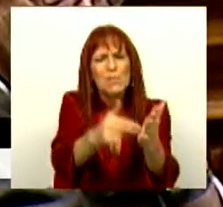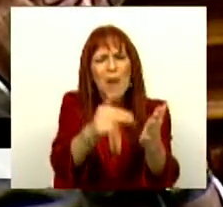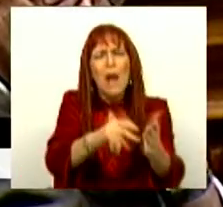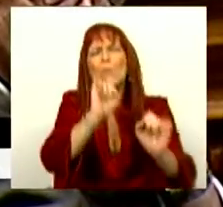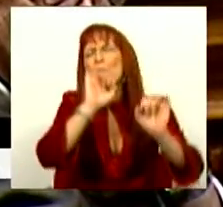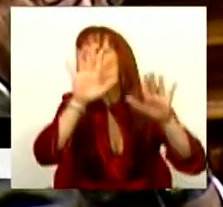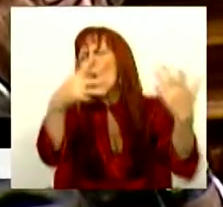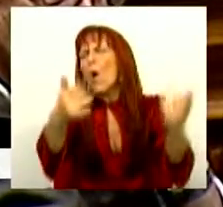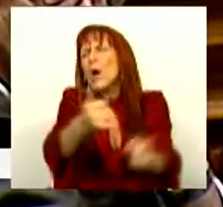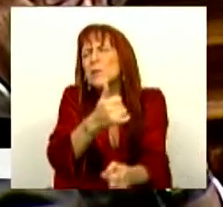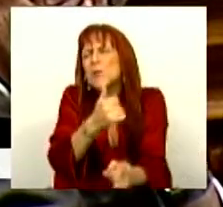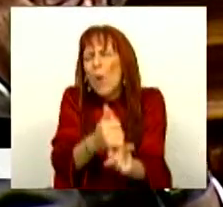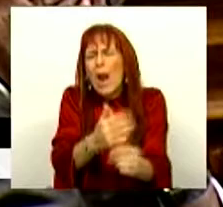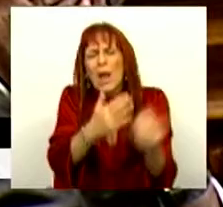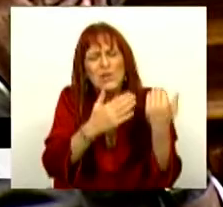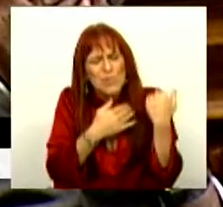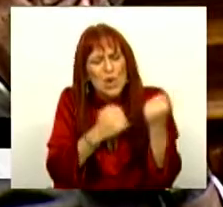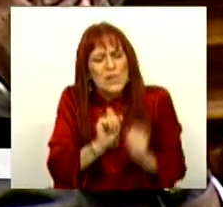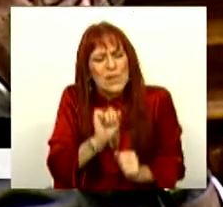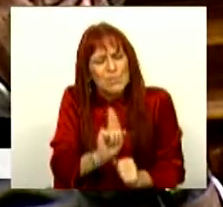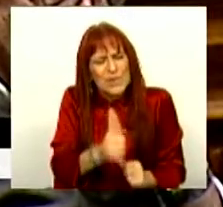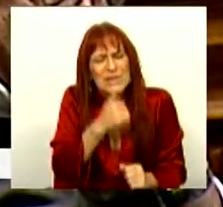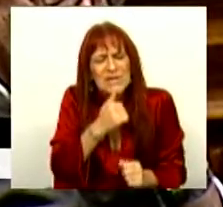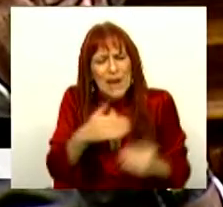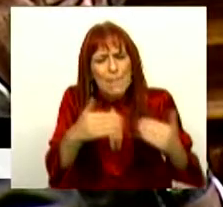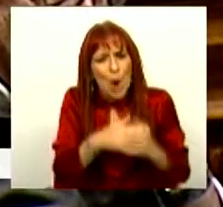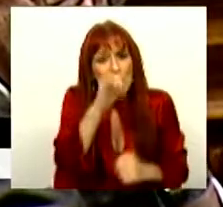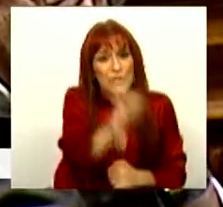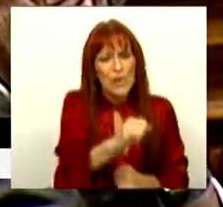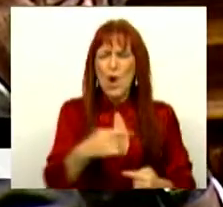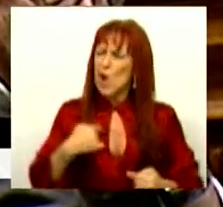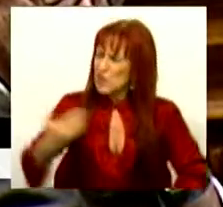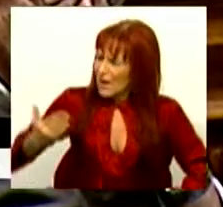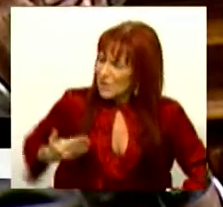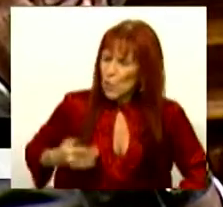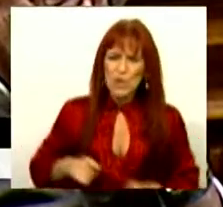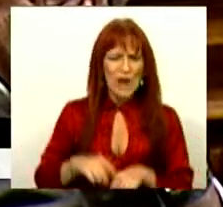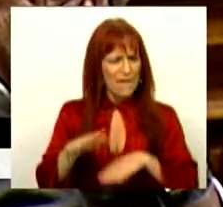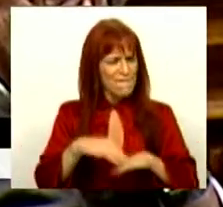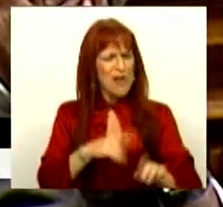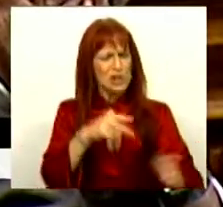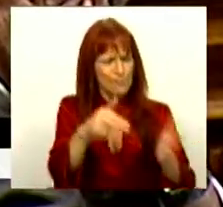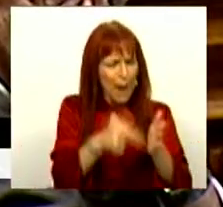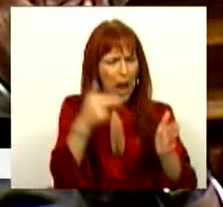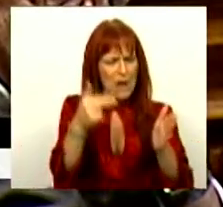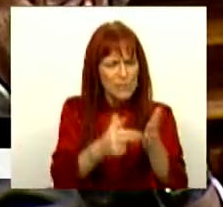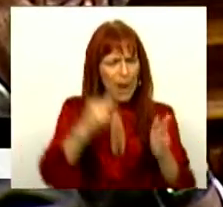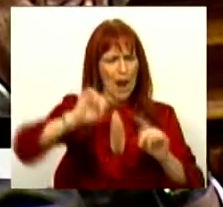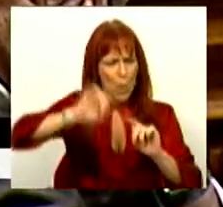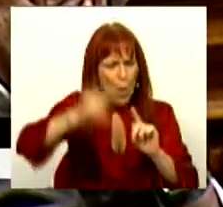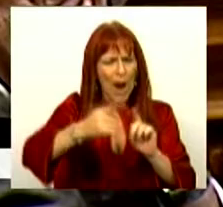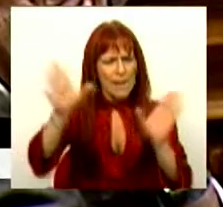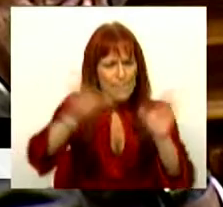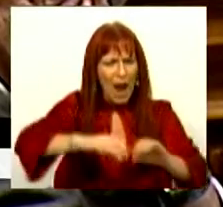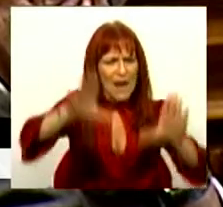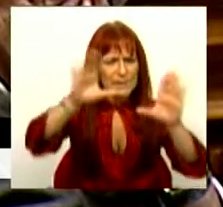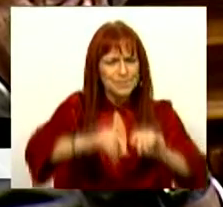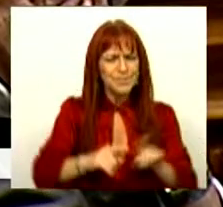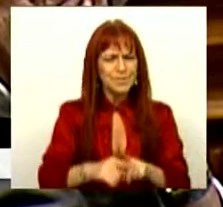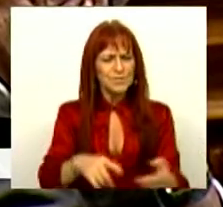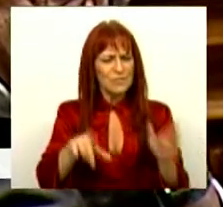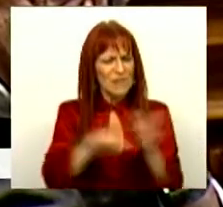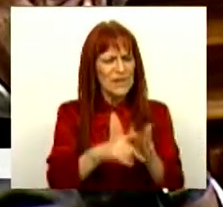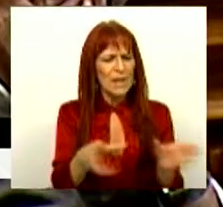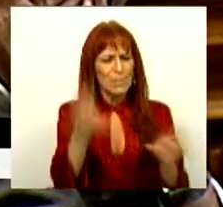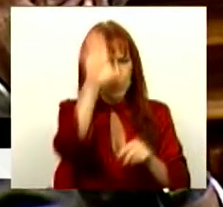poder tomar responsabilidade pela sua morte, temos o direito de as fazer esperar um ano atrás do outro, uma legislatura